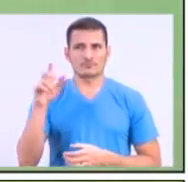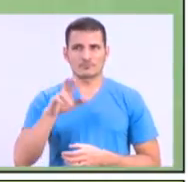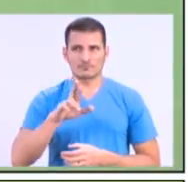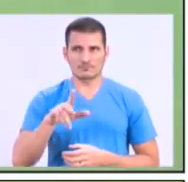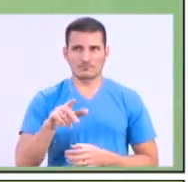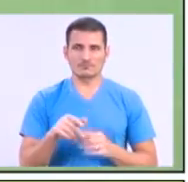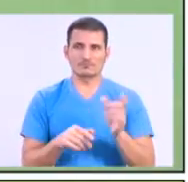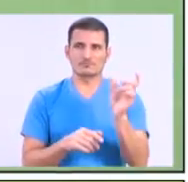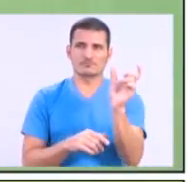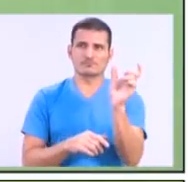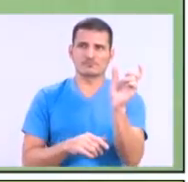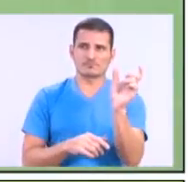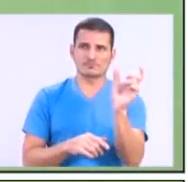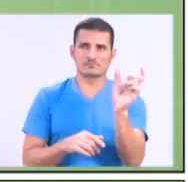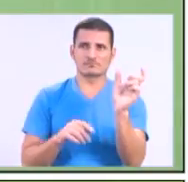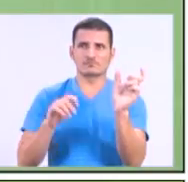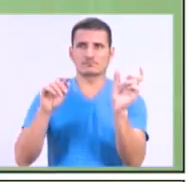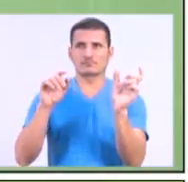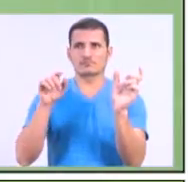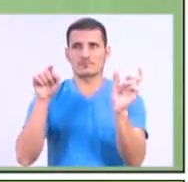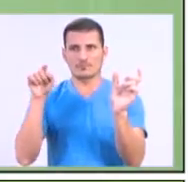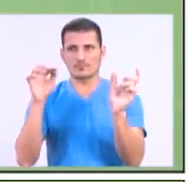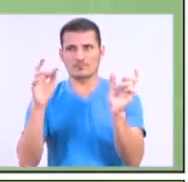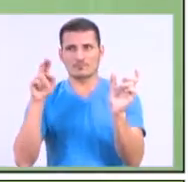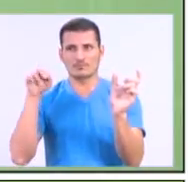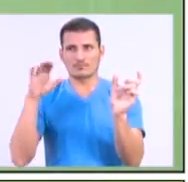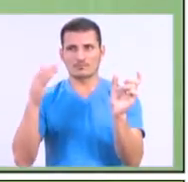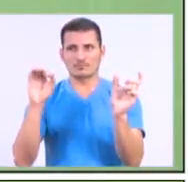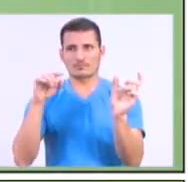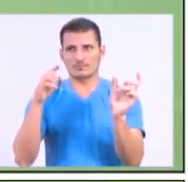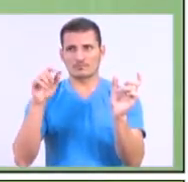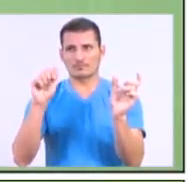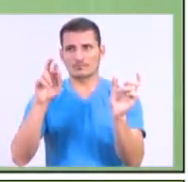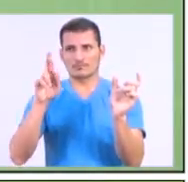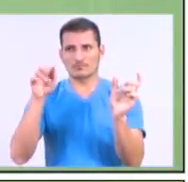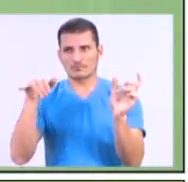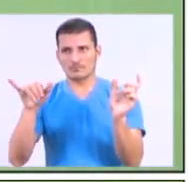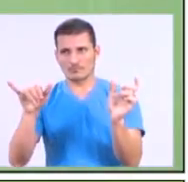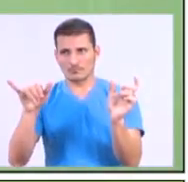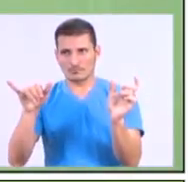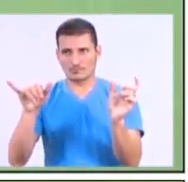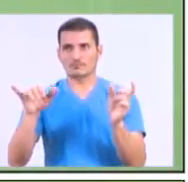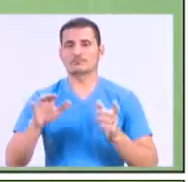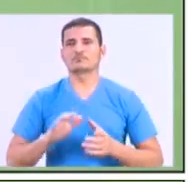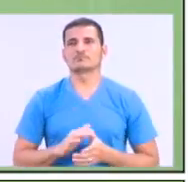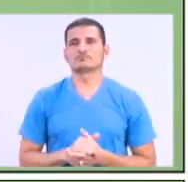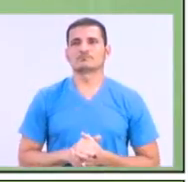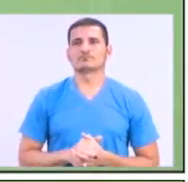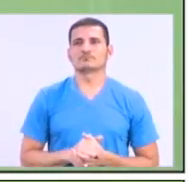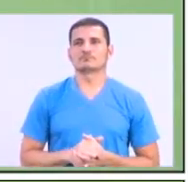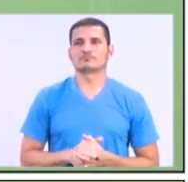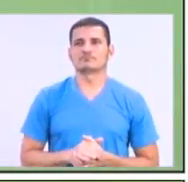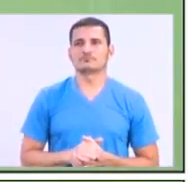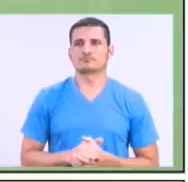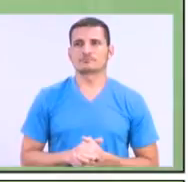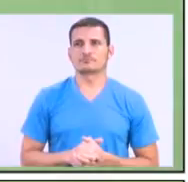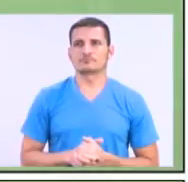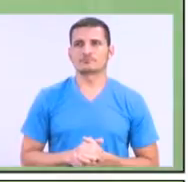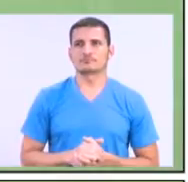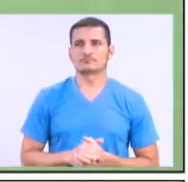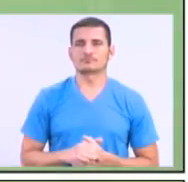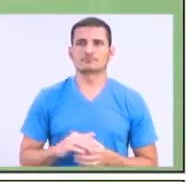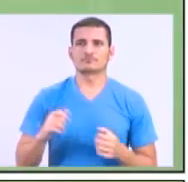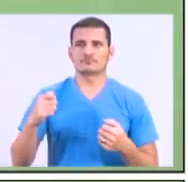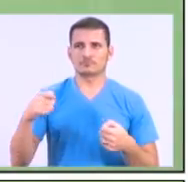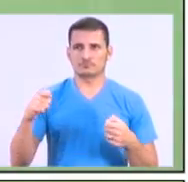nome, porém chamamos uma função chamada array, dentro do PHP, e essa função array, né, nós abrimos um parênteses